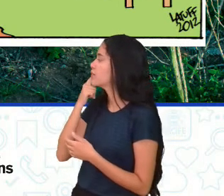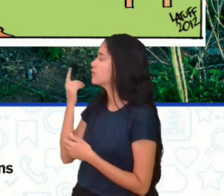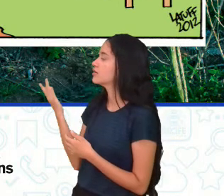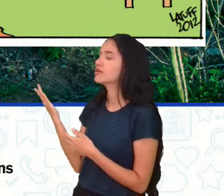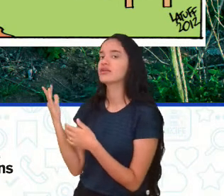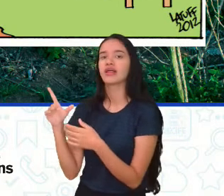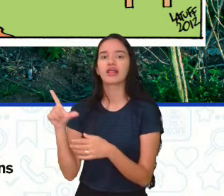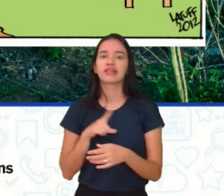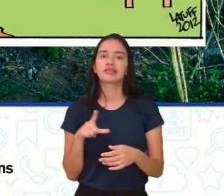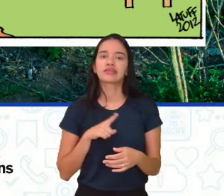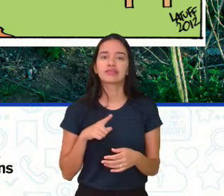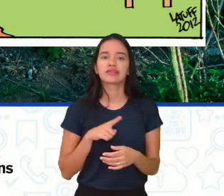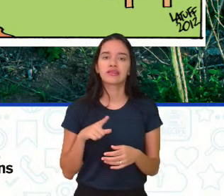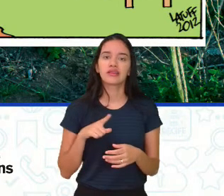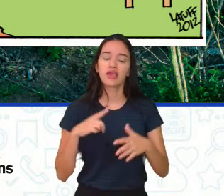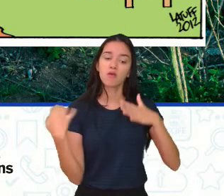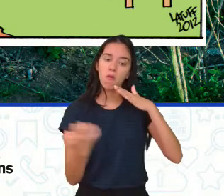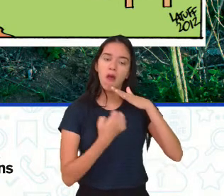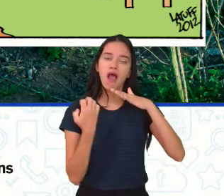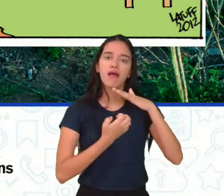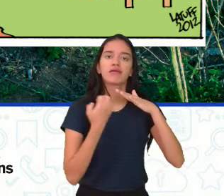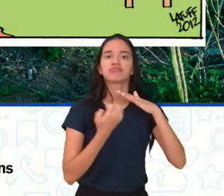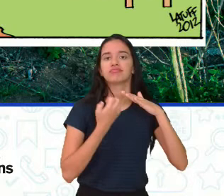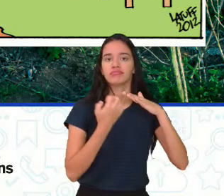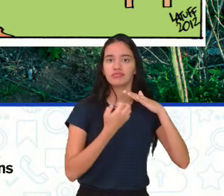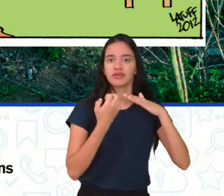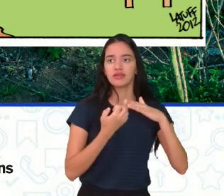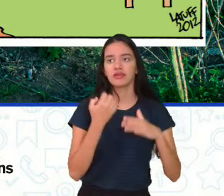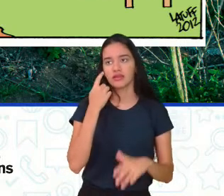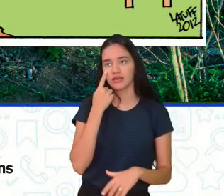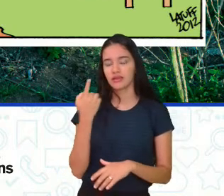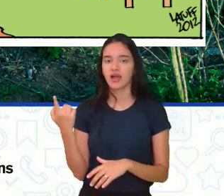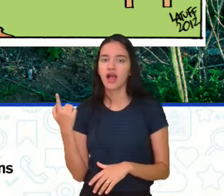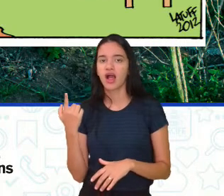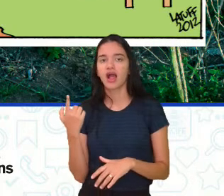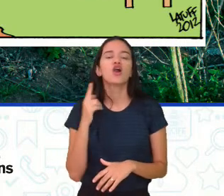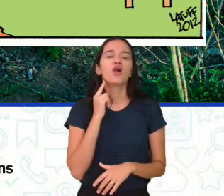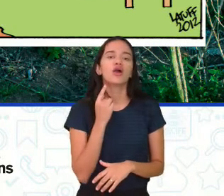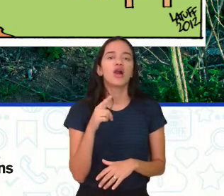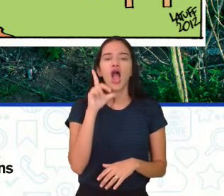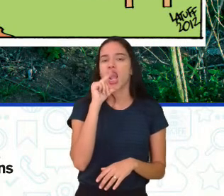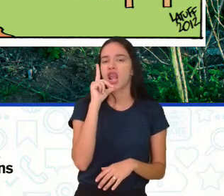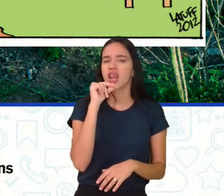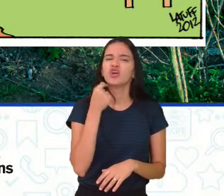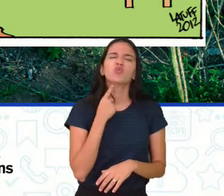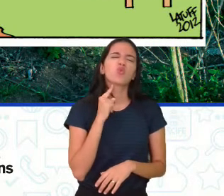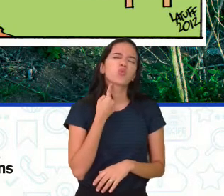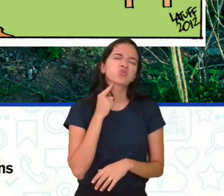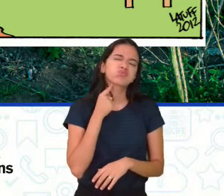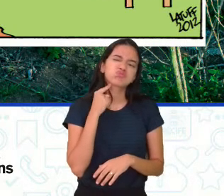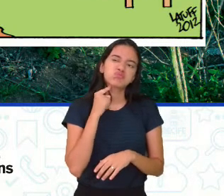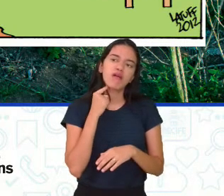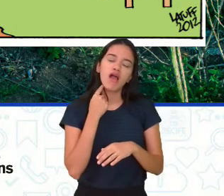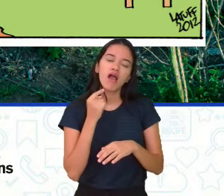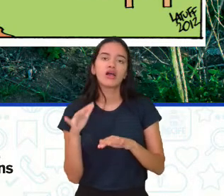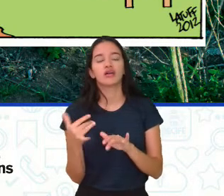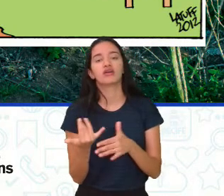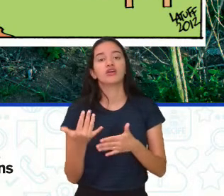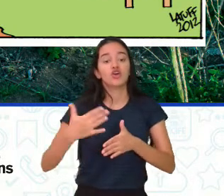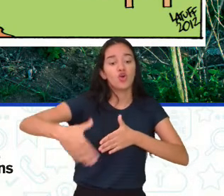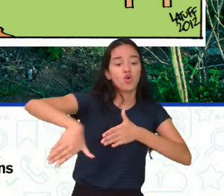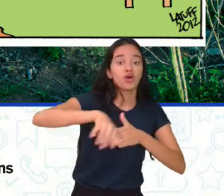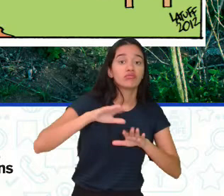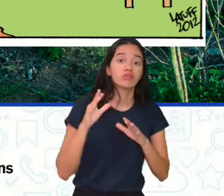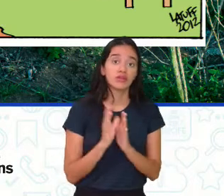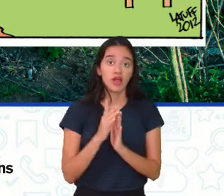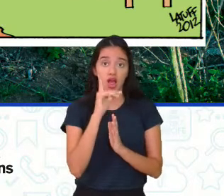uma empresa lançando bastante ali, ó, líquido, poluentes, No rio. tanto no rio Quanto como